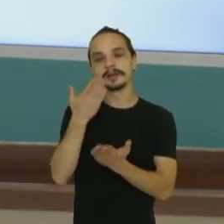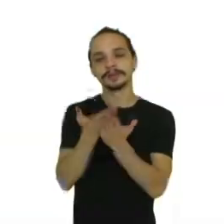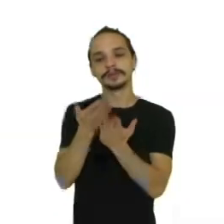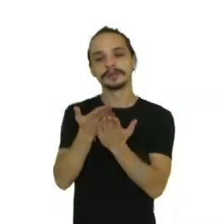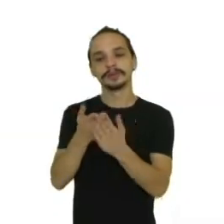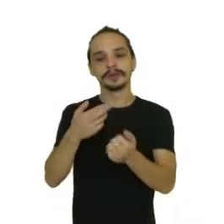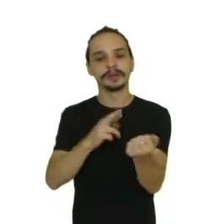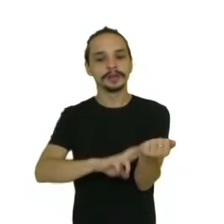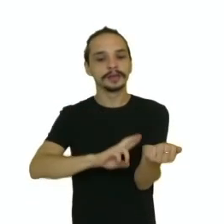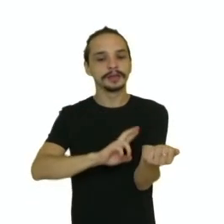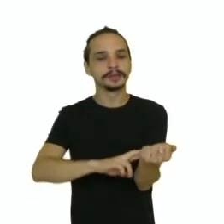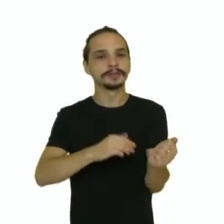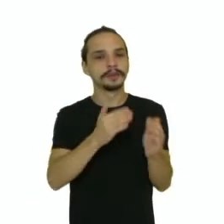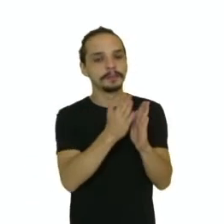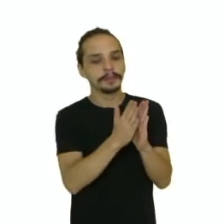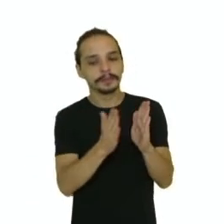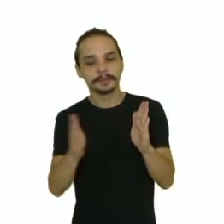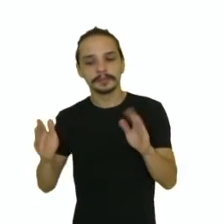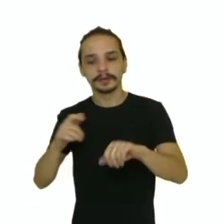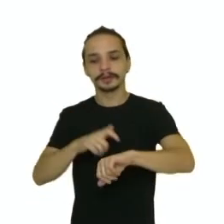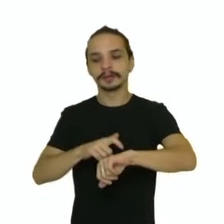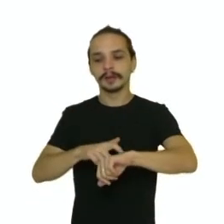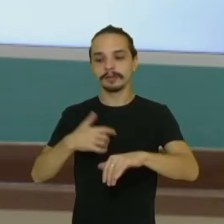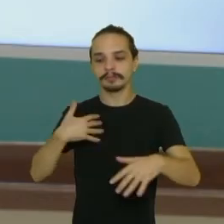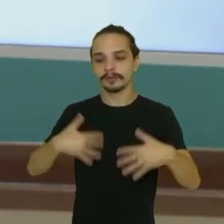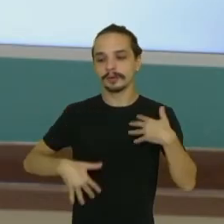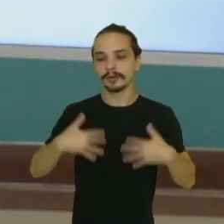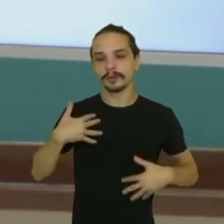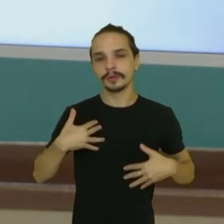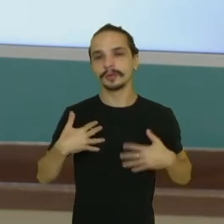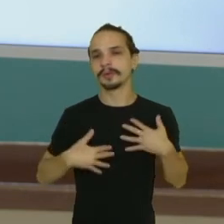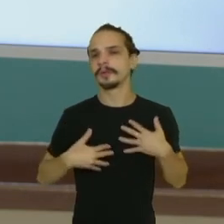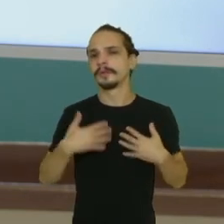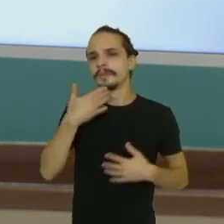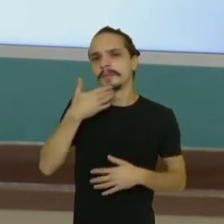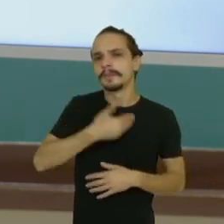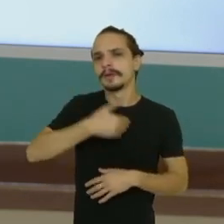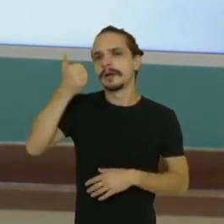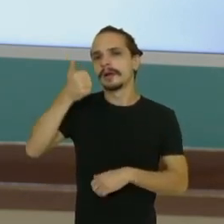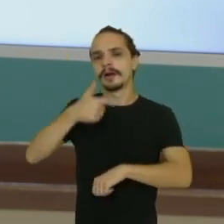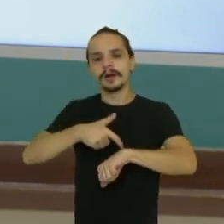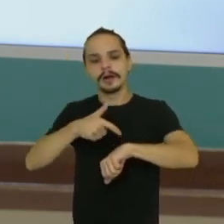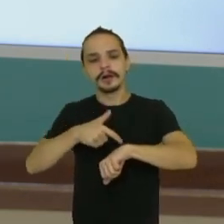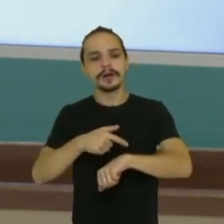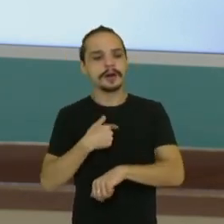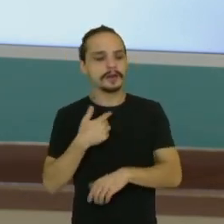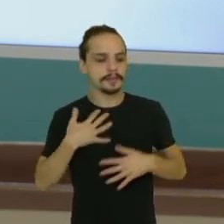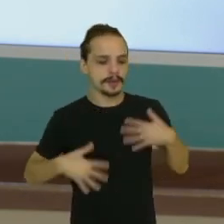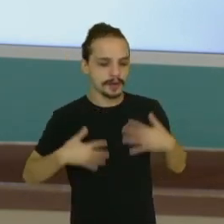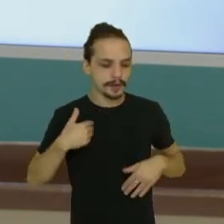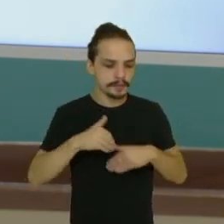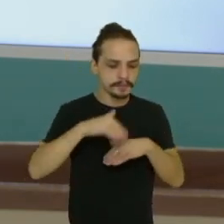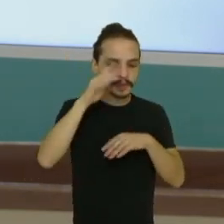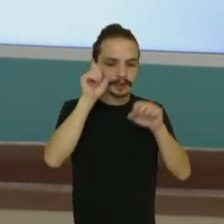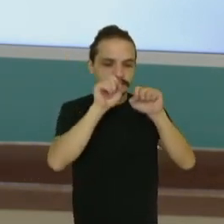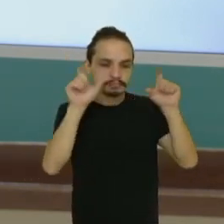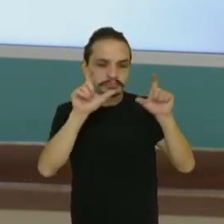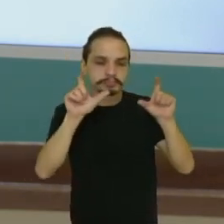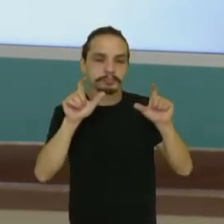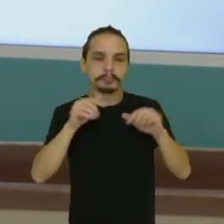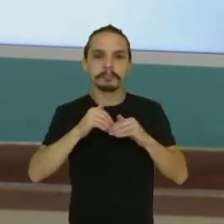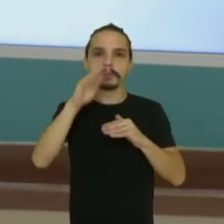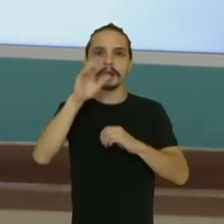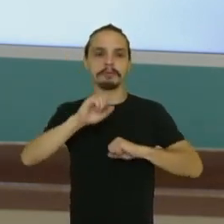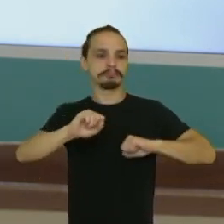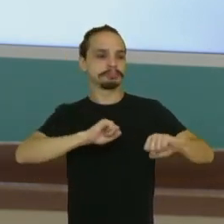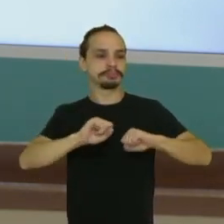né e a periodicidade do funcionamento do corpo né quais os melhores horários que o corpo tá ali mais atento mais disposto